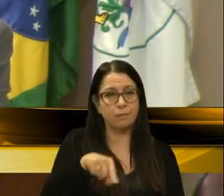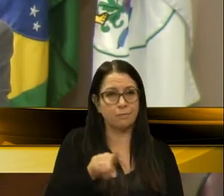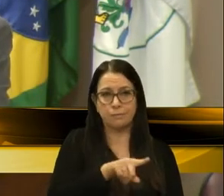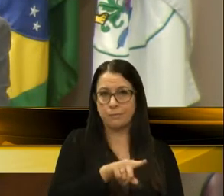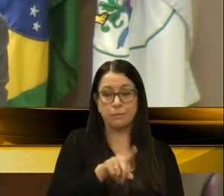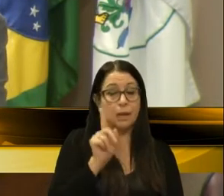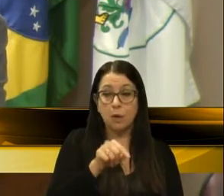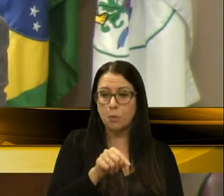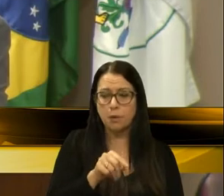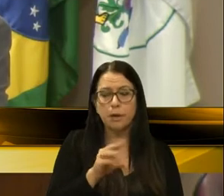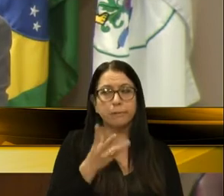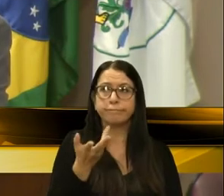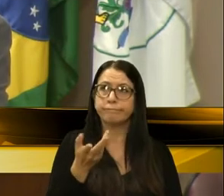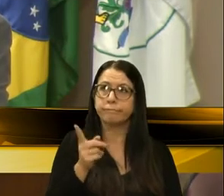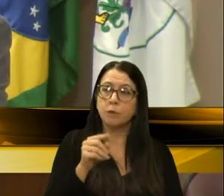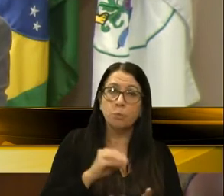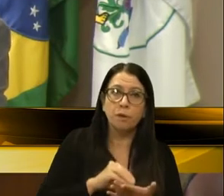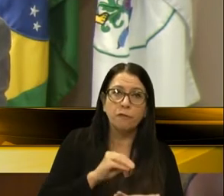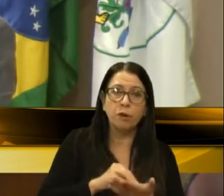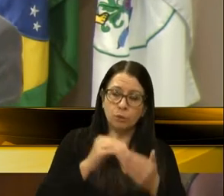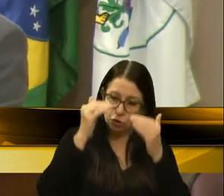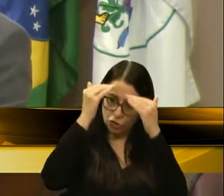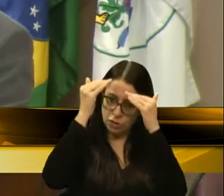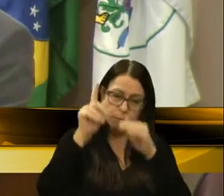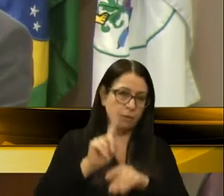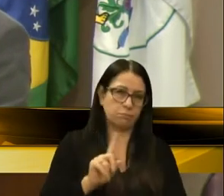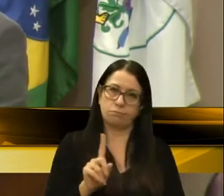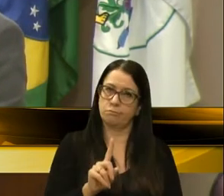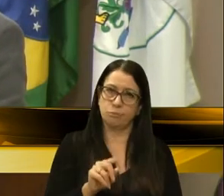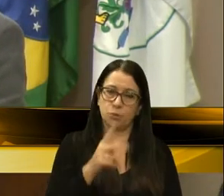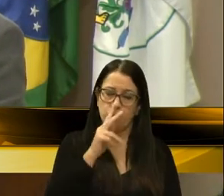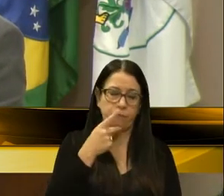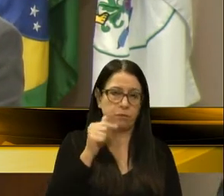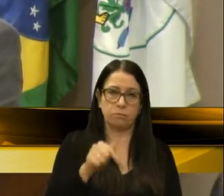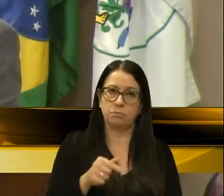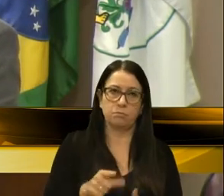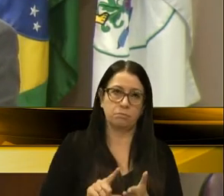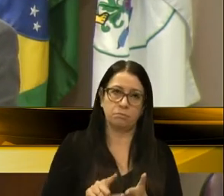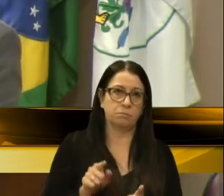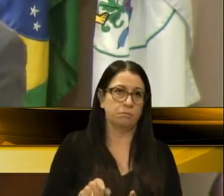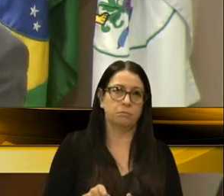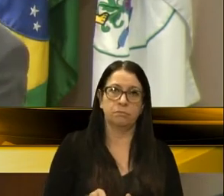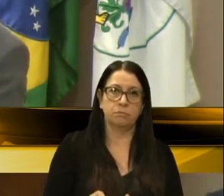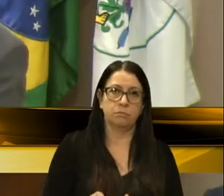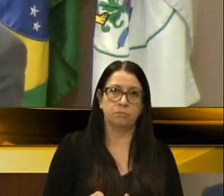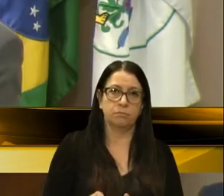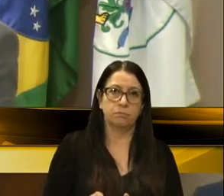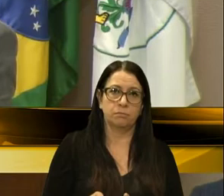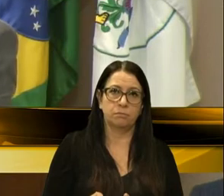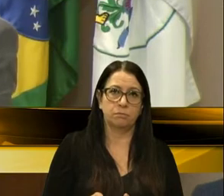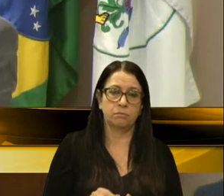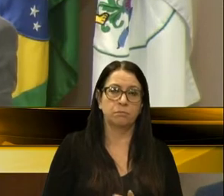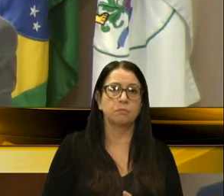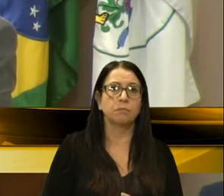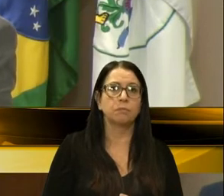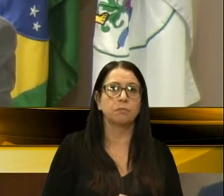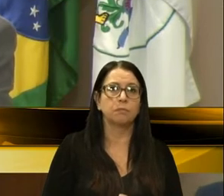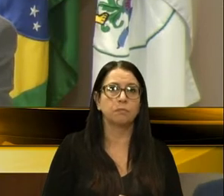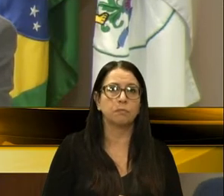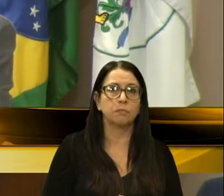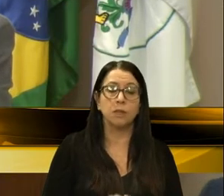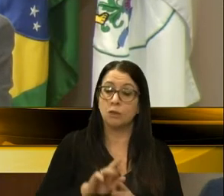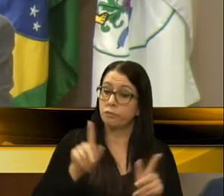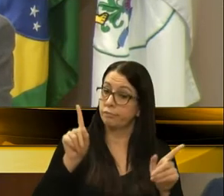também uma falta de respeito, como foi dito aqui. Pelo contrário.